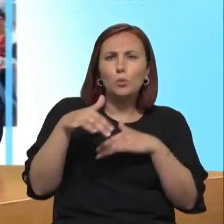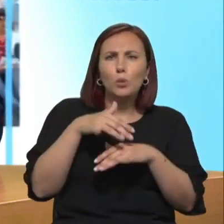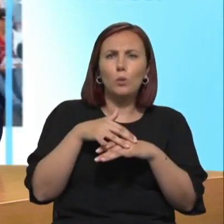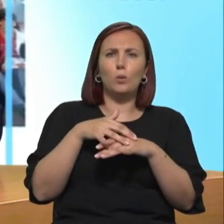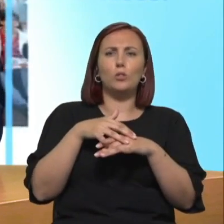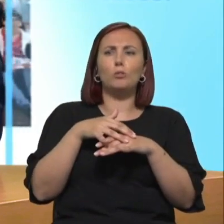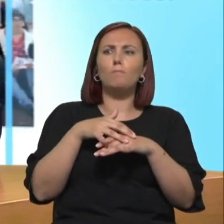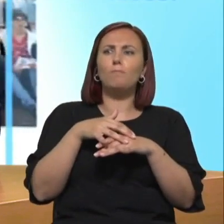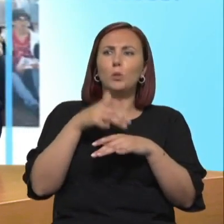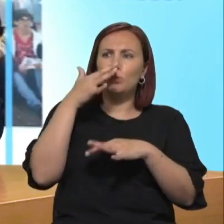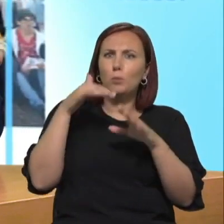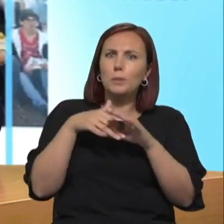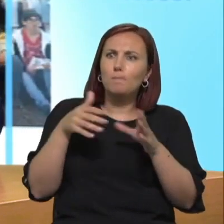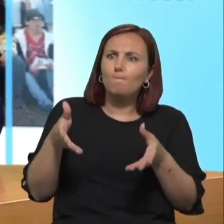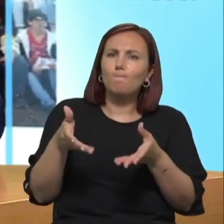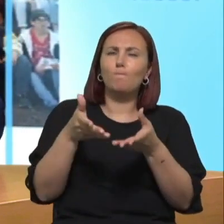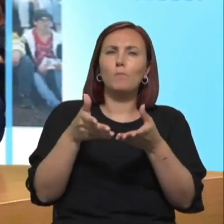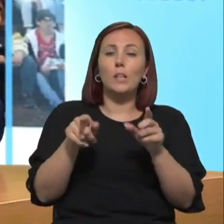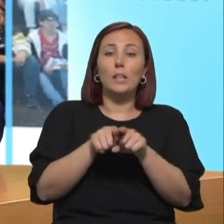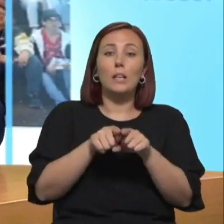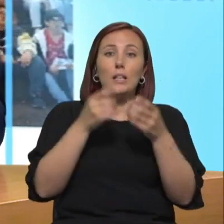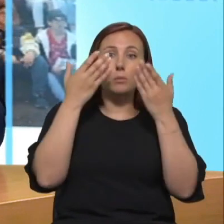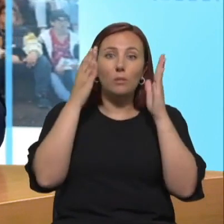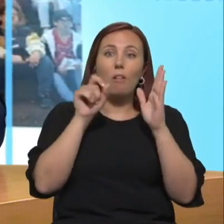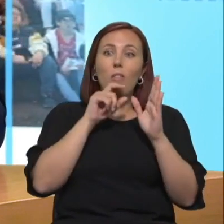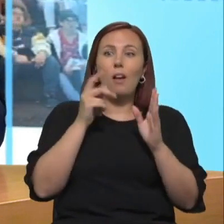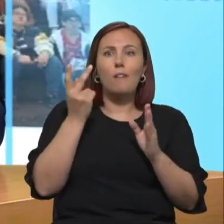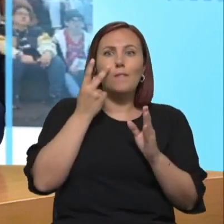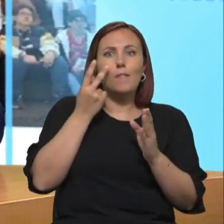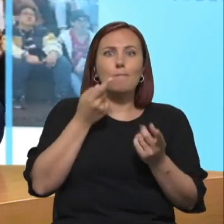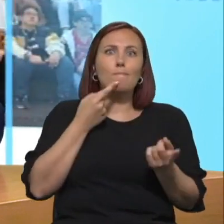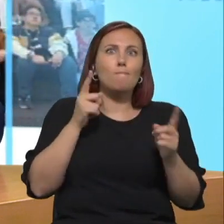cidadã, efetivamente, essa democracia seja avivada, digamos assim,